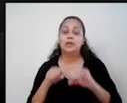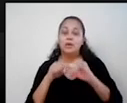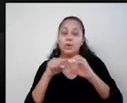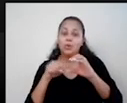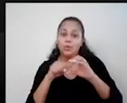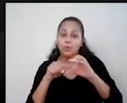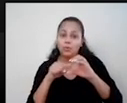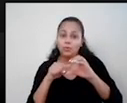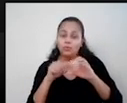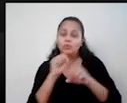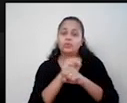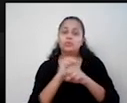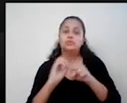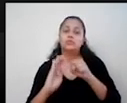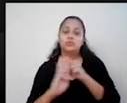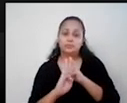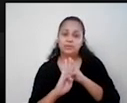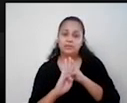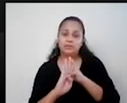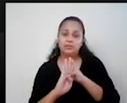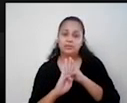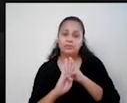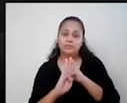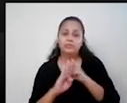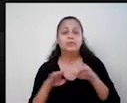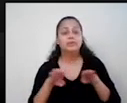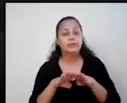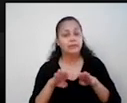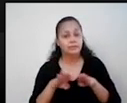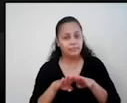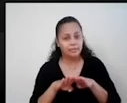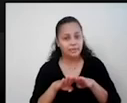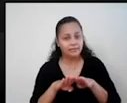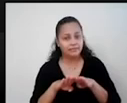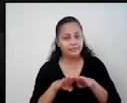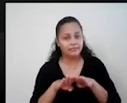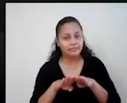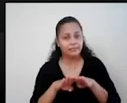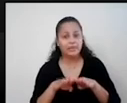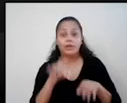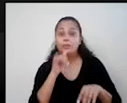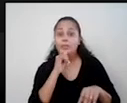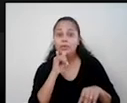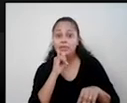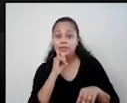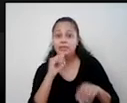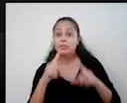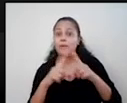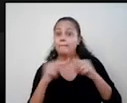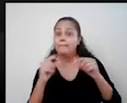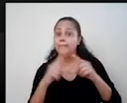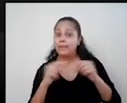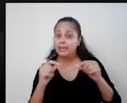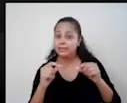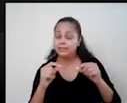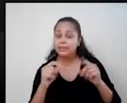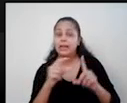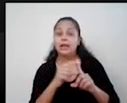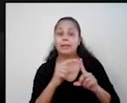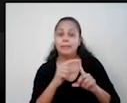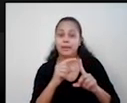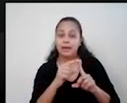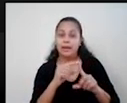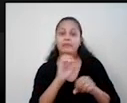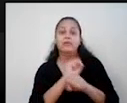um substantivo ou uma palavra de natureza substantiva também, tá? O valor substantivo, por exemplo, Brasília é outro